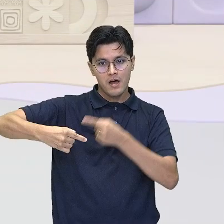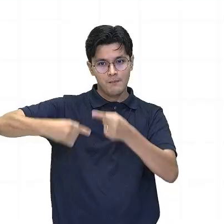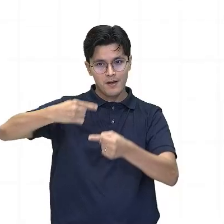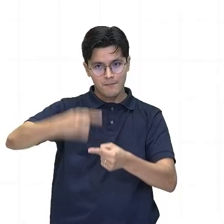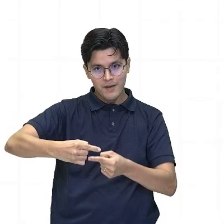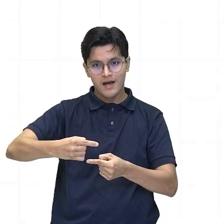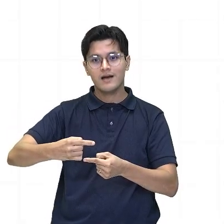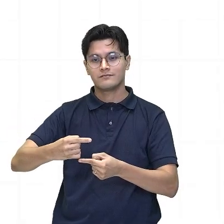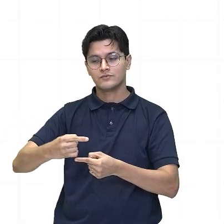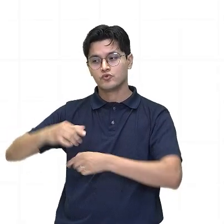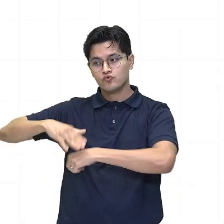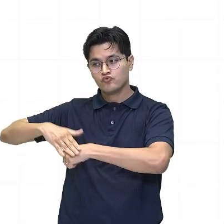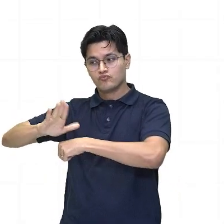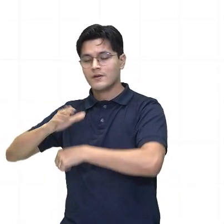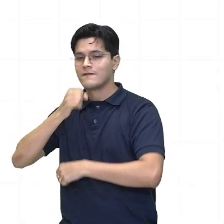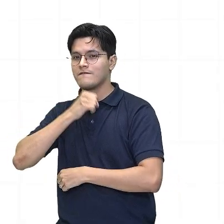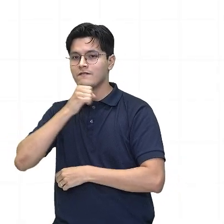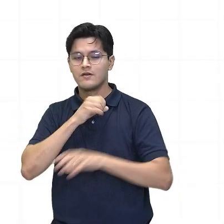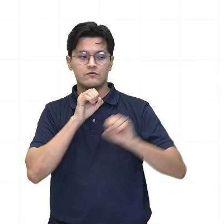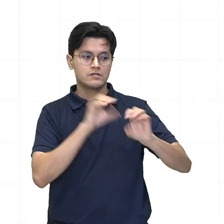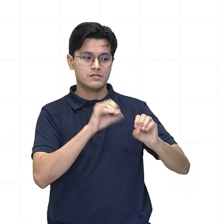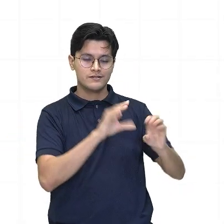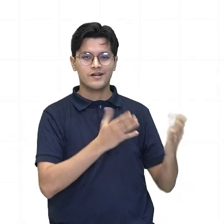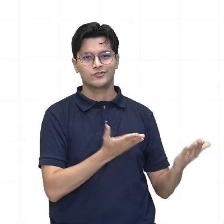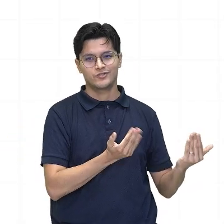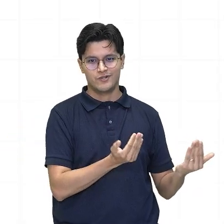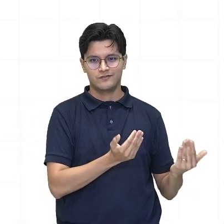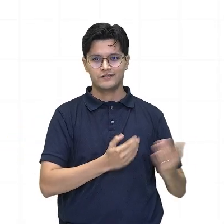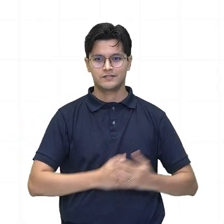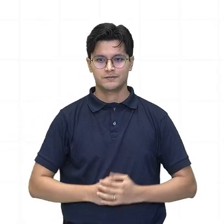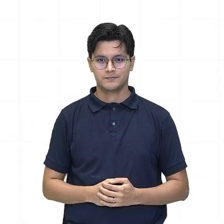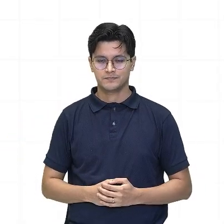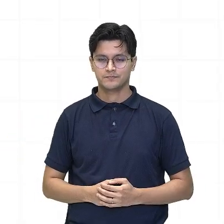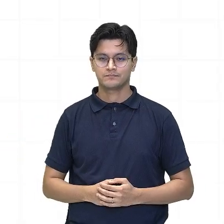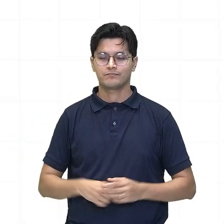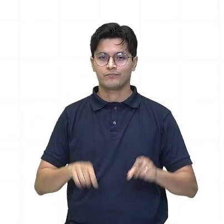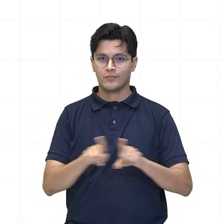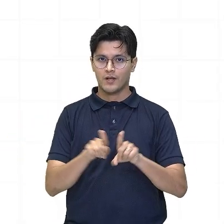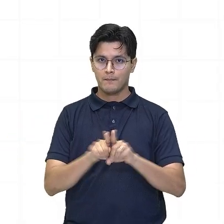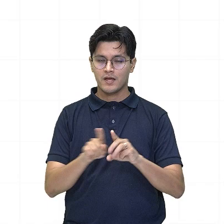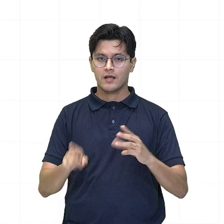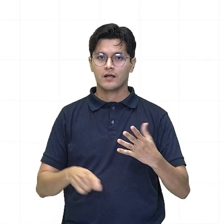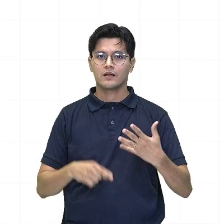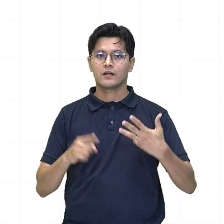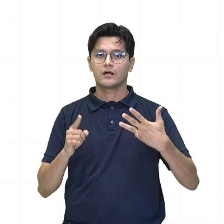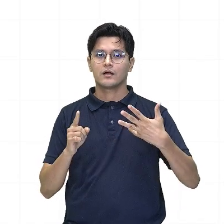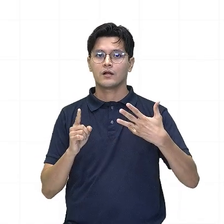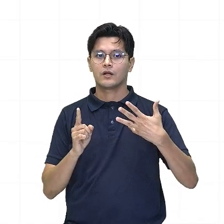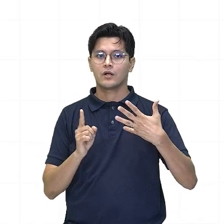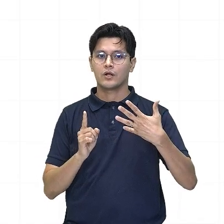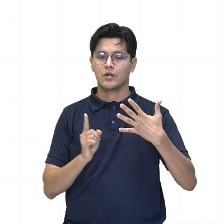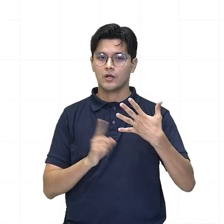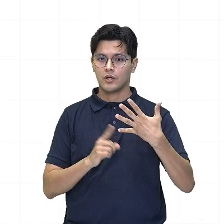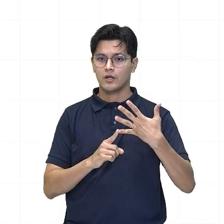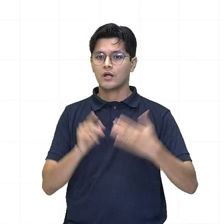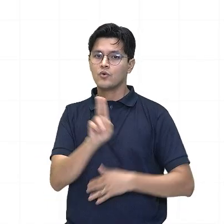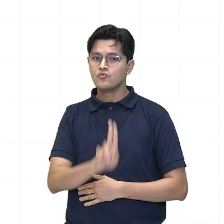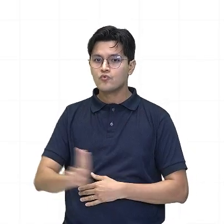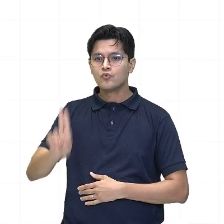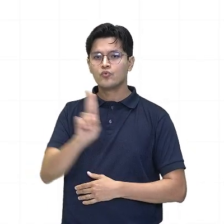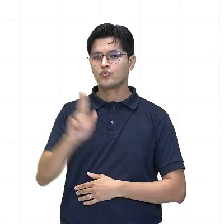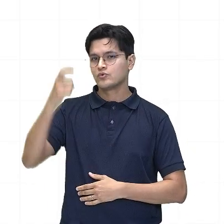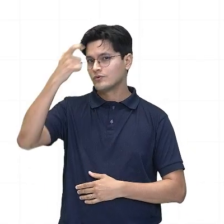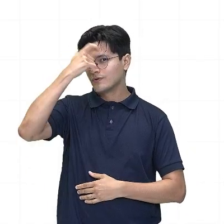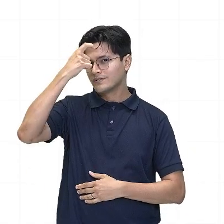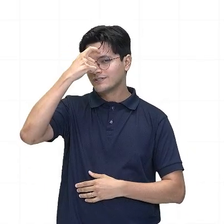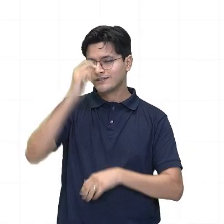último ponto para nos concluirmos as religiões indígenas, o uso consciente dos recursos naturais. Já havíamos